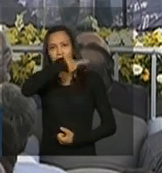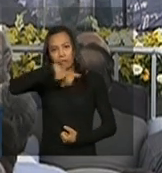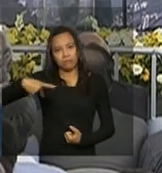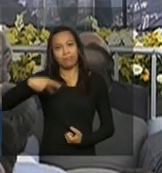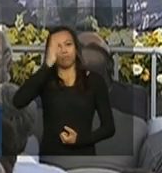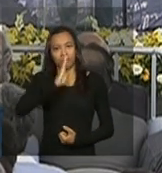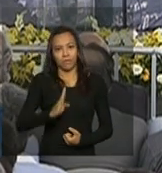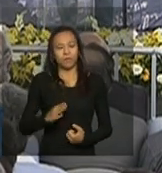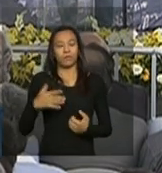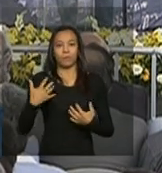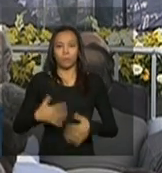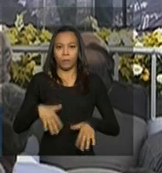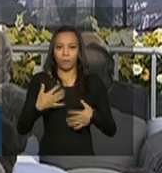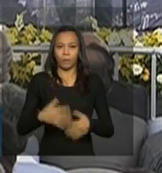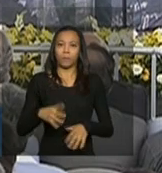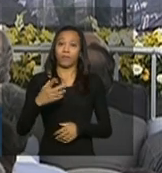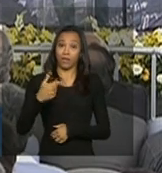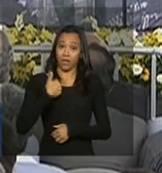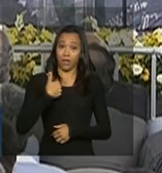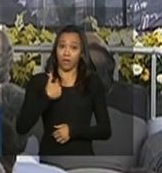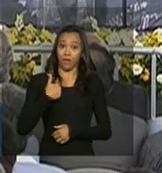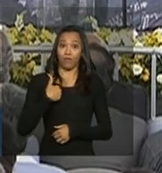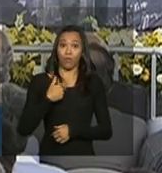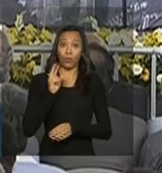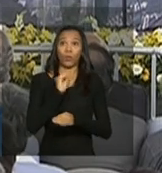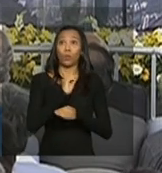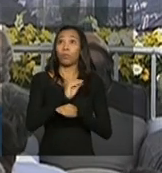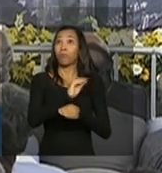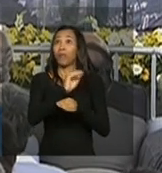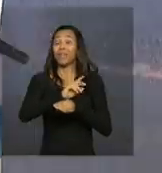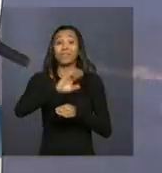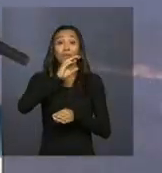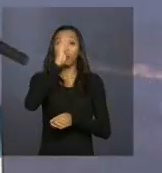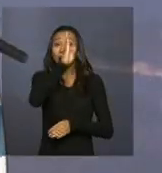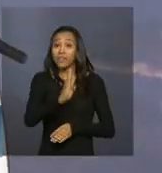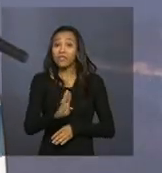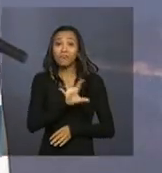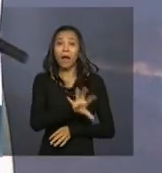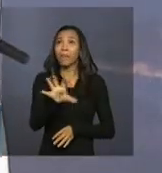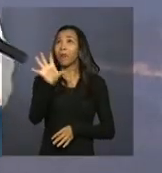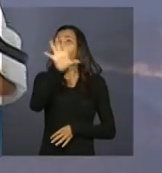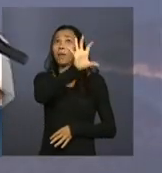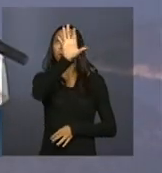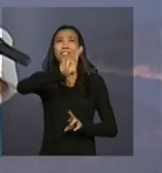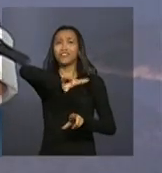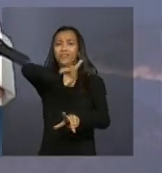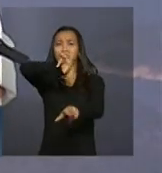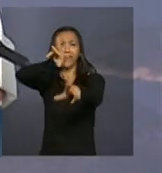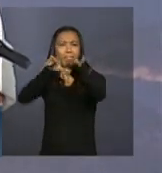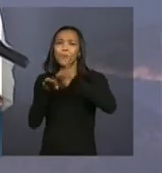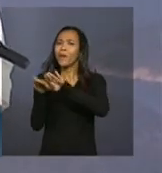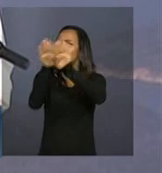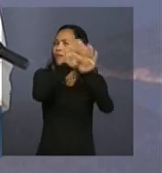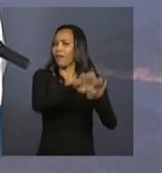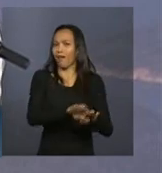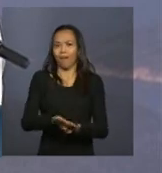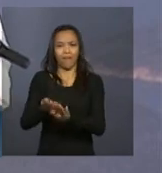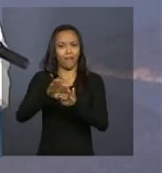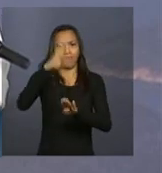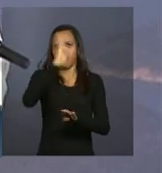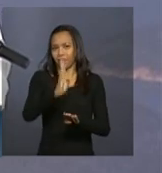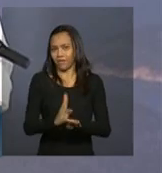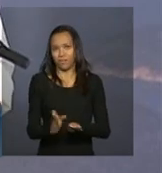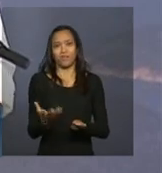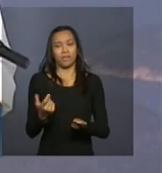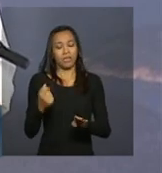balneáriozinho, dá um trabalho louco. Imagina você cuidar do Brasil tão cheio de contrastes, tão com tantas diferenças. Um país que tem tantos